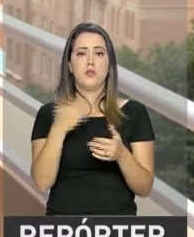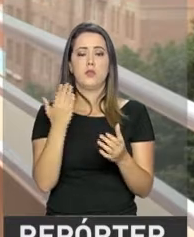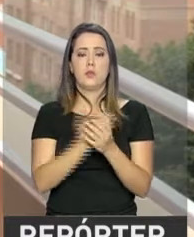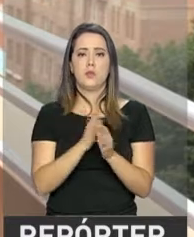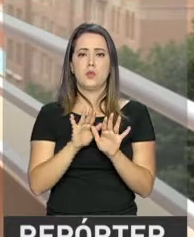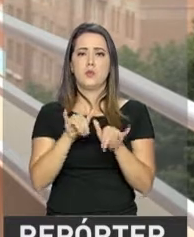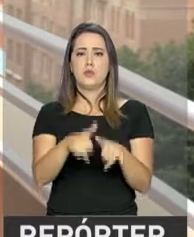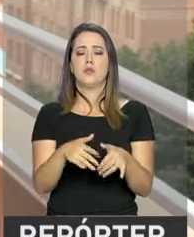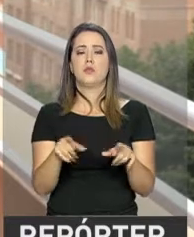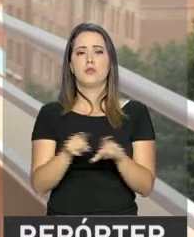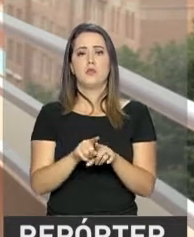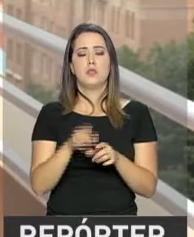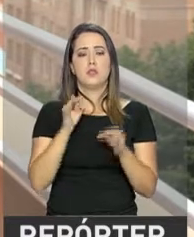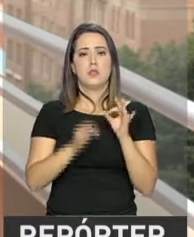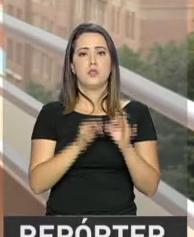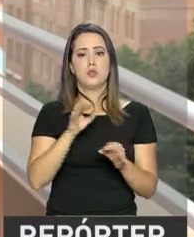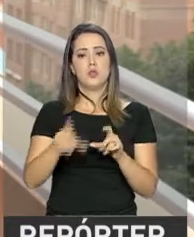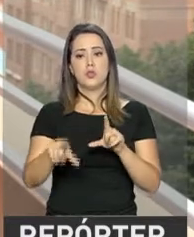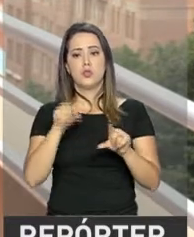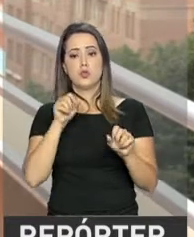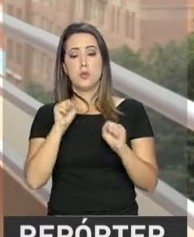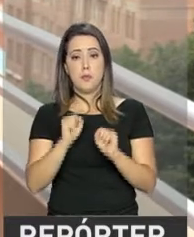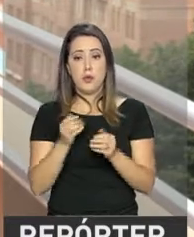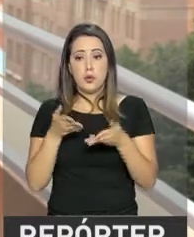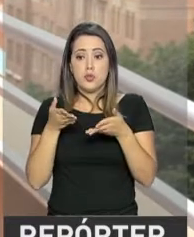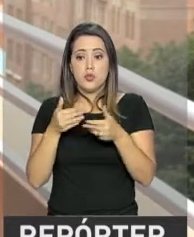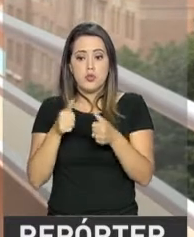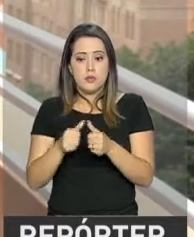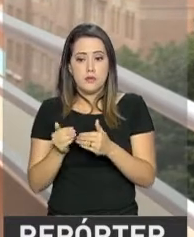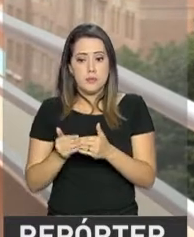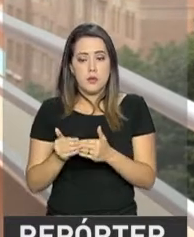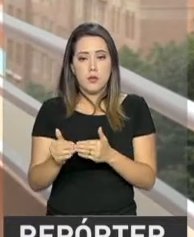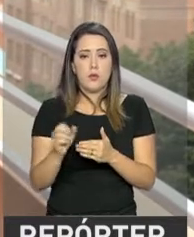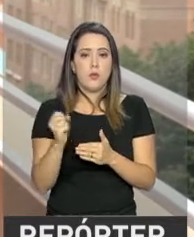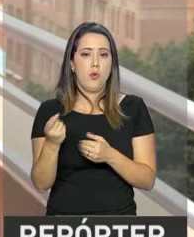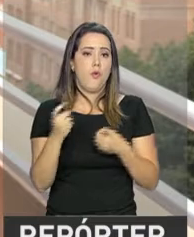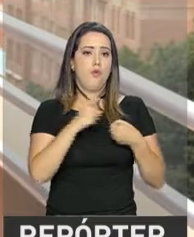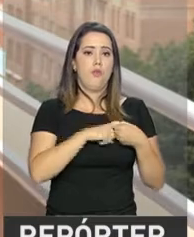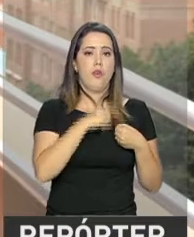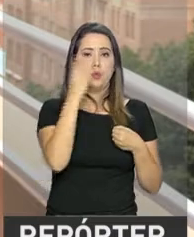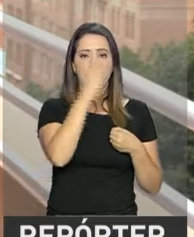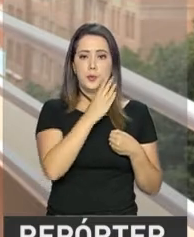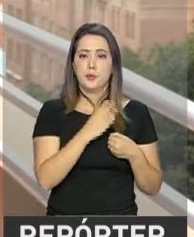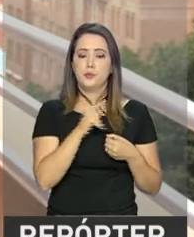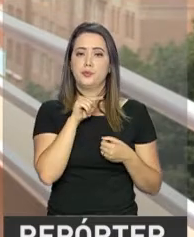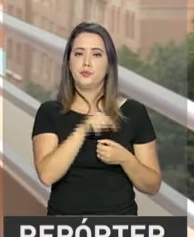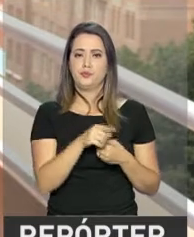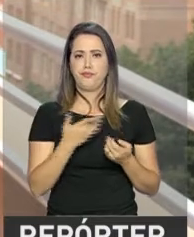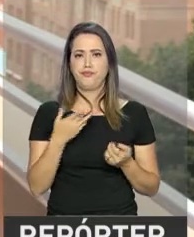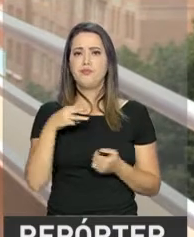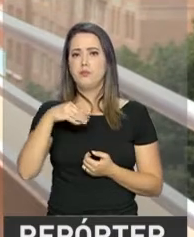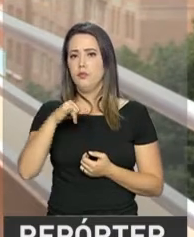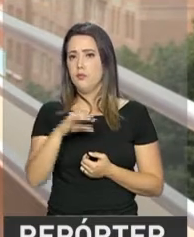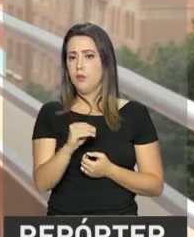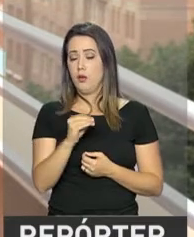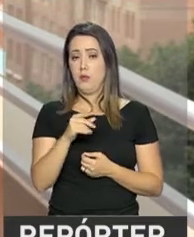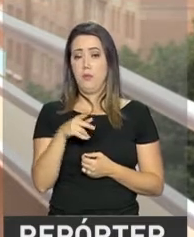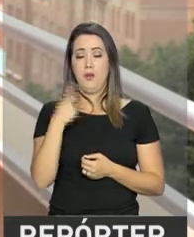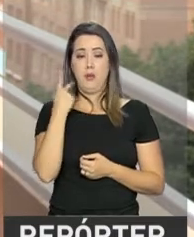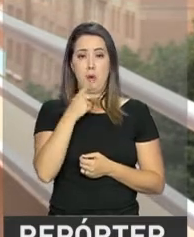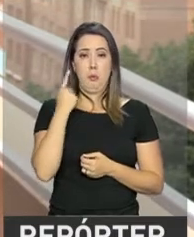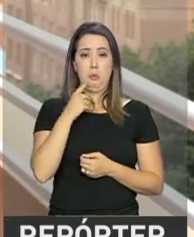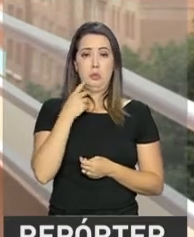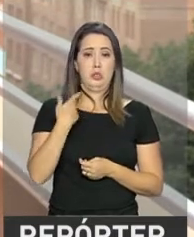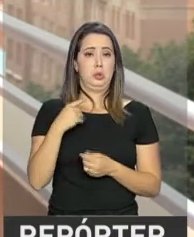seja finalizado e a justiça decida se ela pode ficar no país. Desde maio, a política de tolerância zero com a imigração ilegal